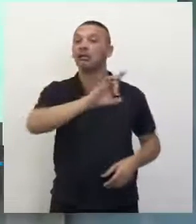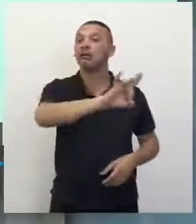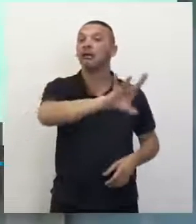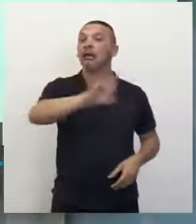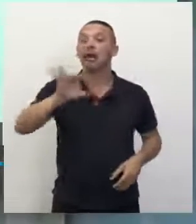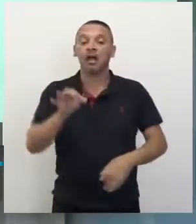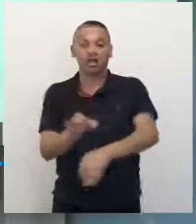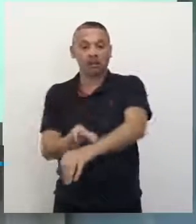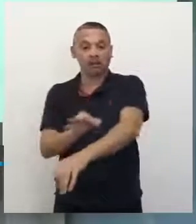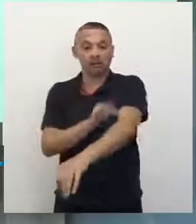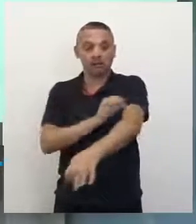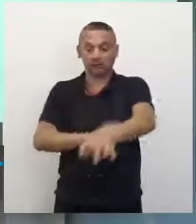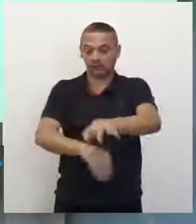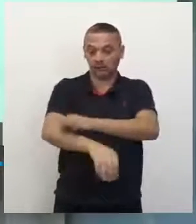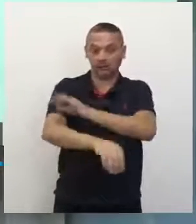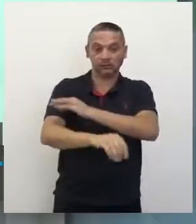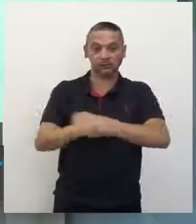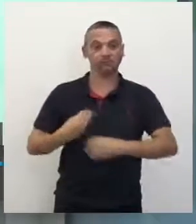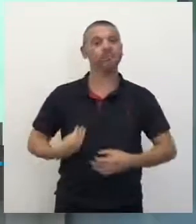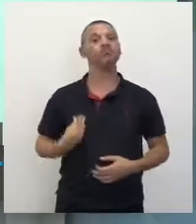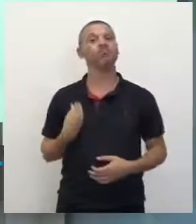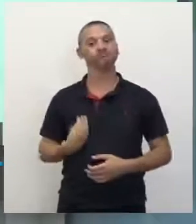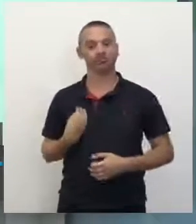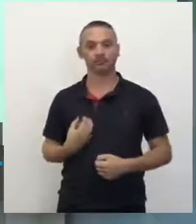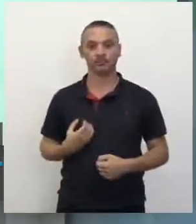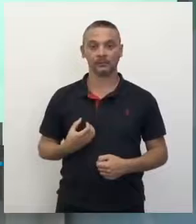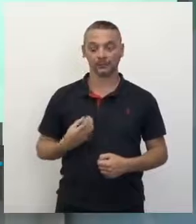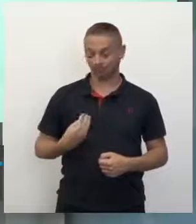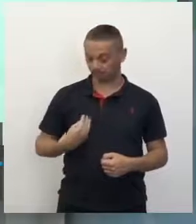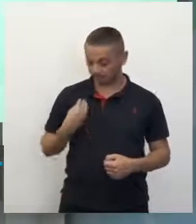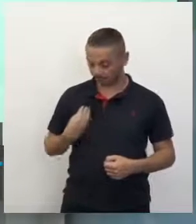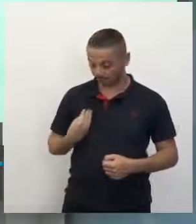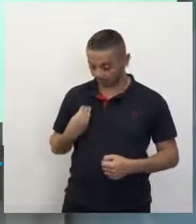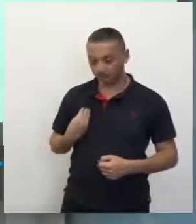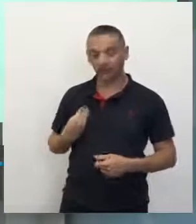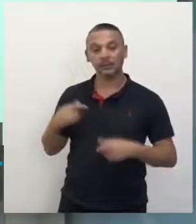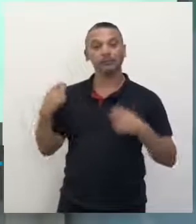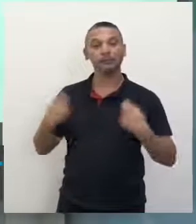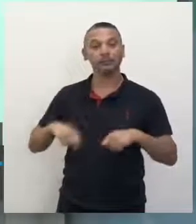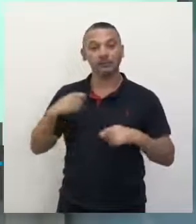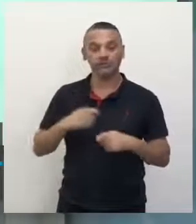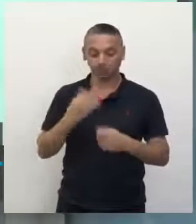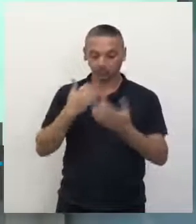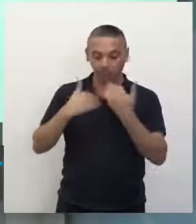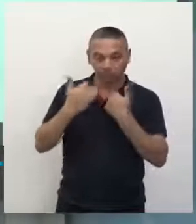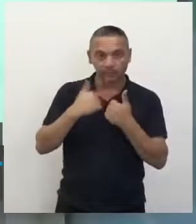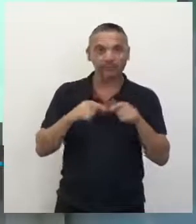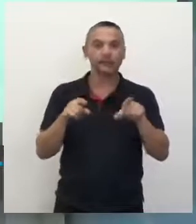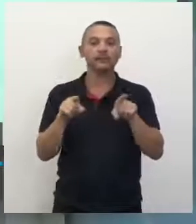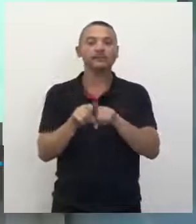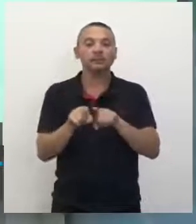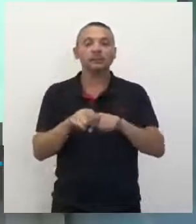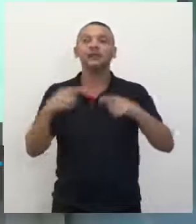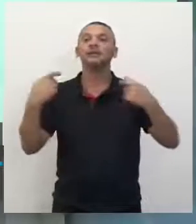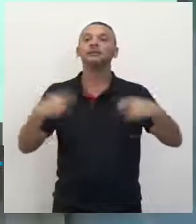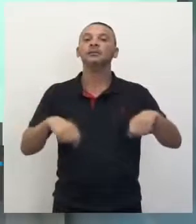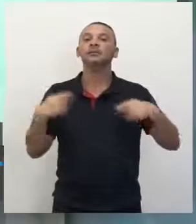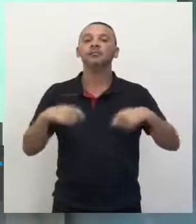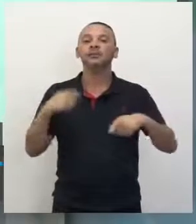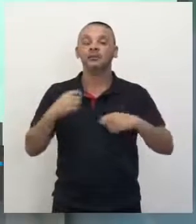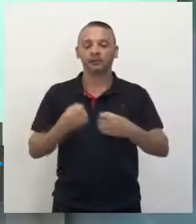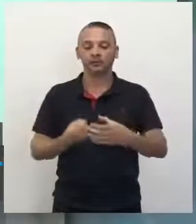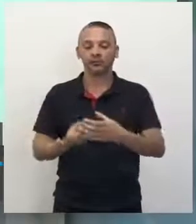nosso corpo é viva. Se ela é viva, ela precisa se alimentar, né? E precisa também